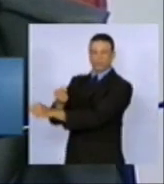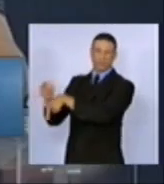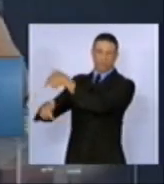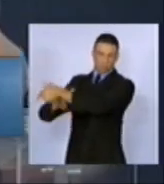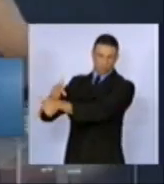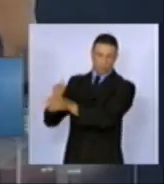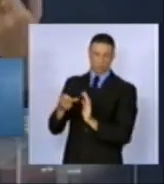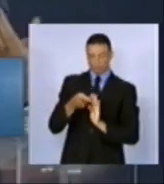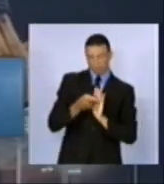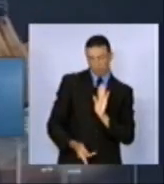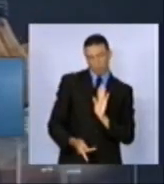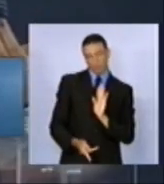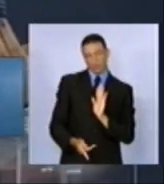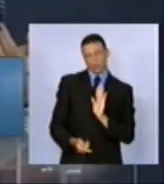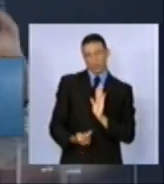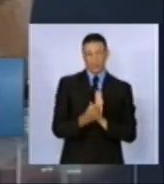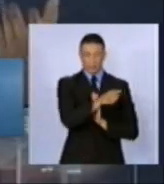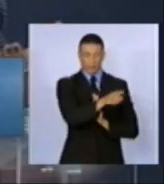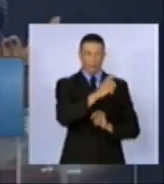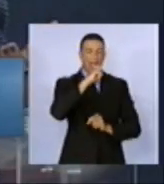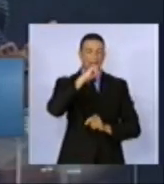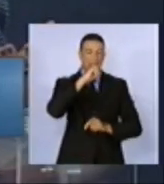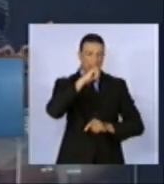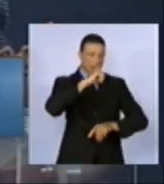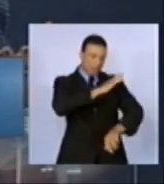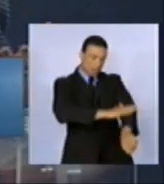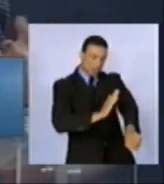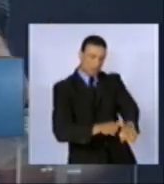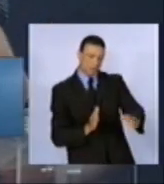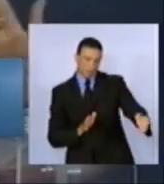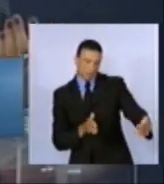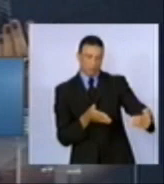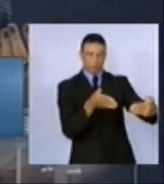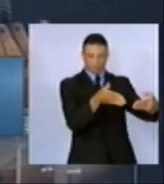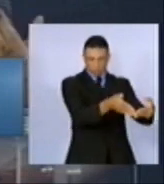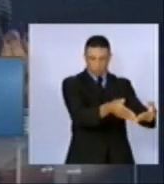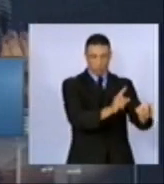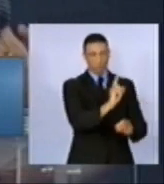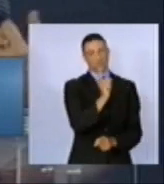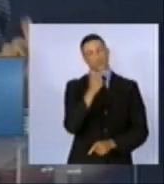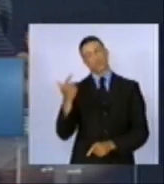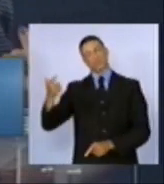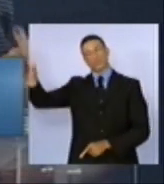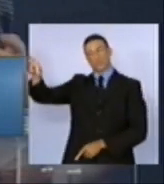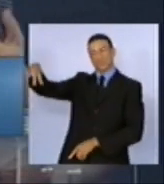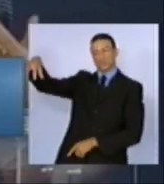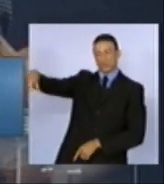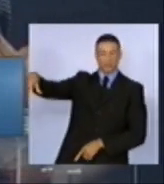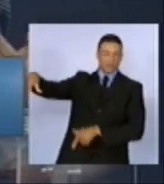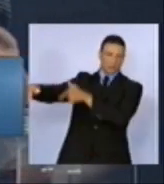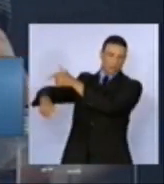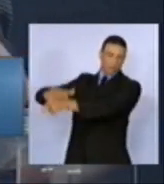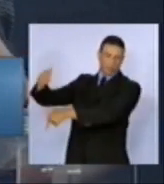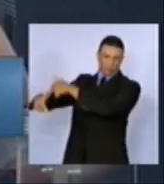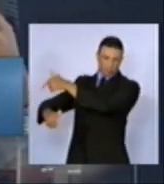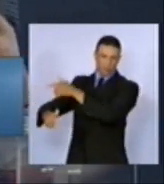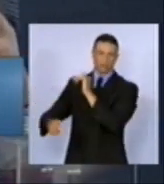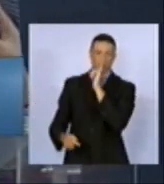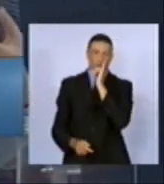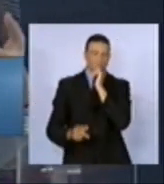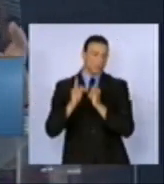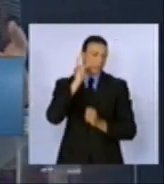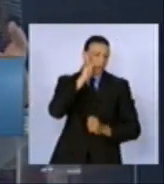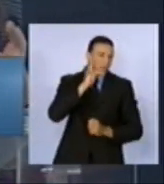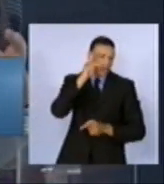sem uma relação Direta com a atividade da da coagro então a gente aponta para uma necessidade de estabelecimento de uma política